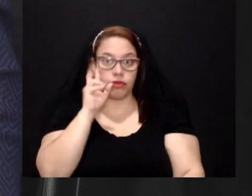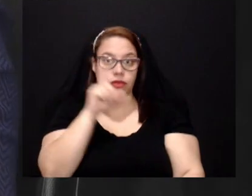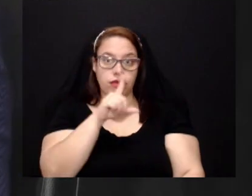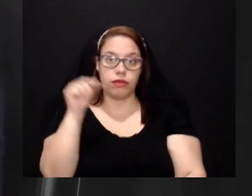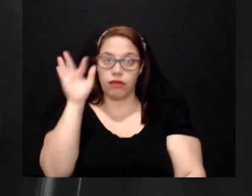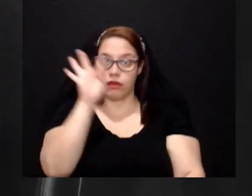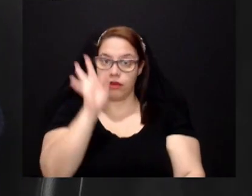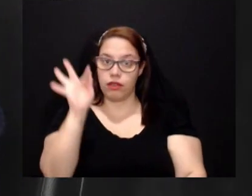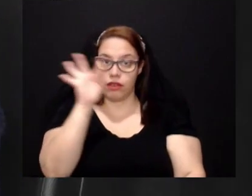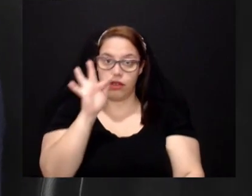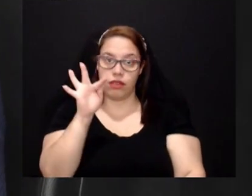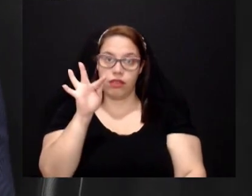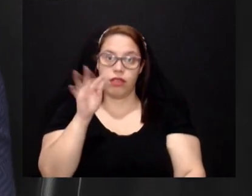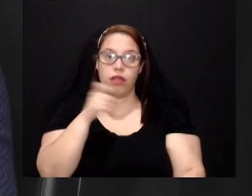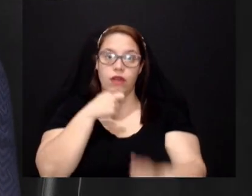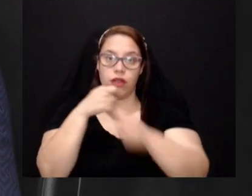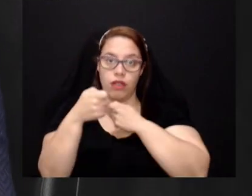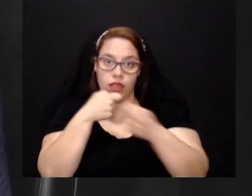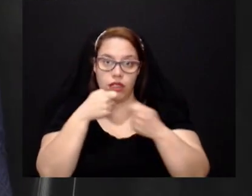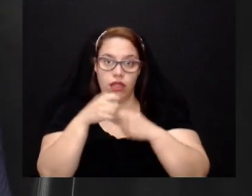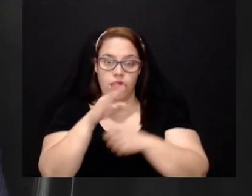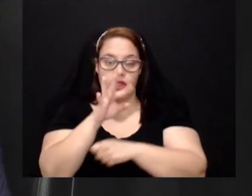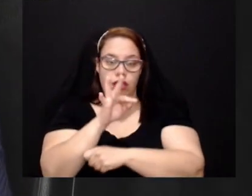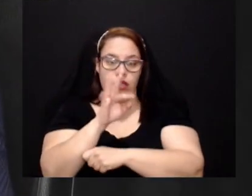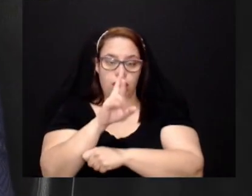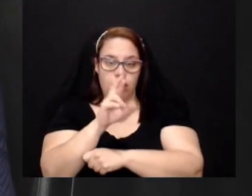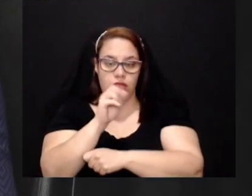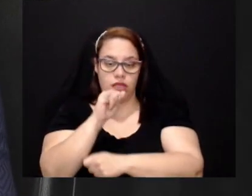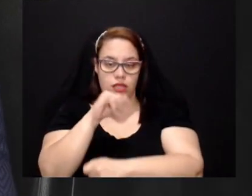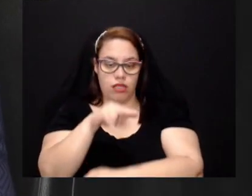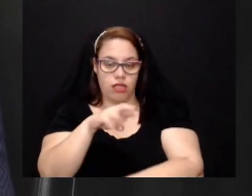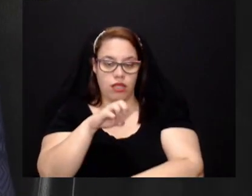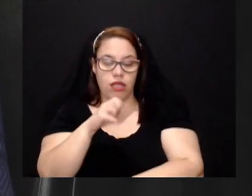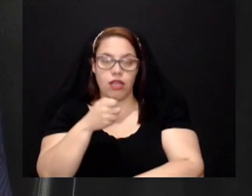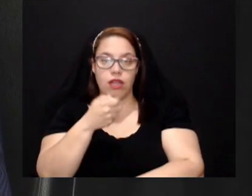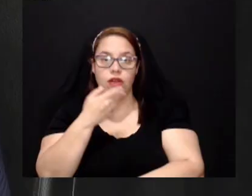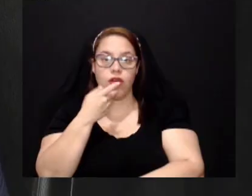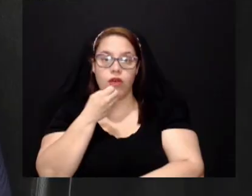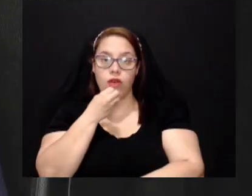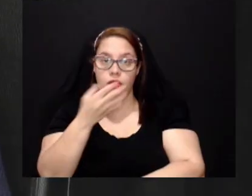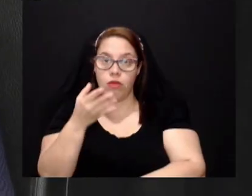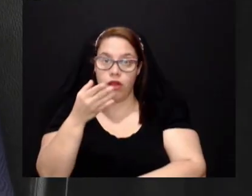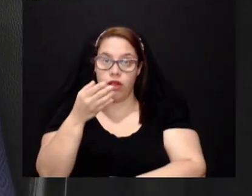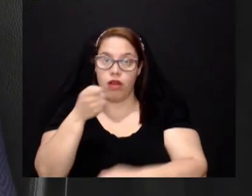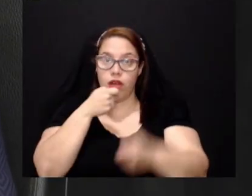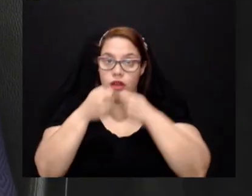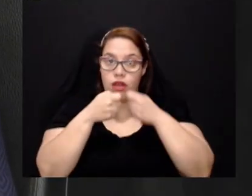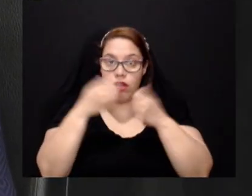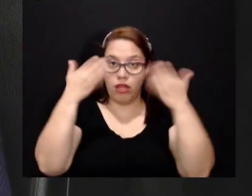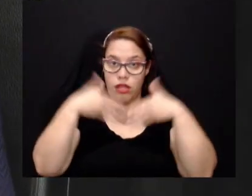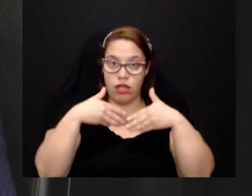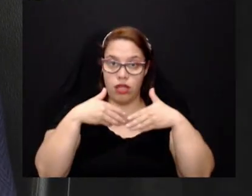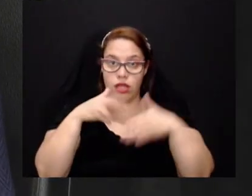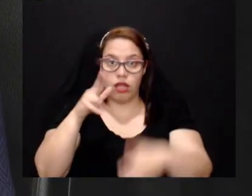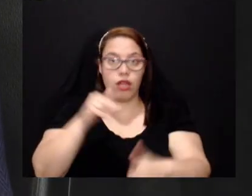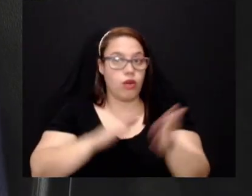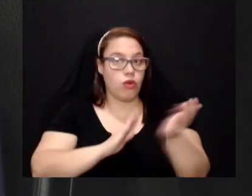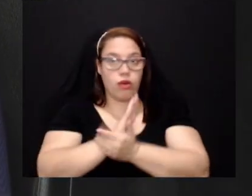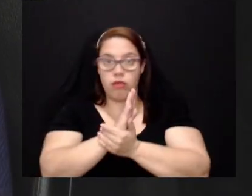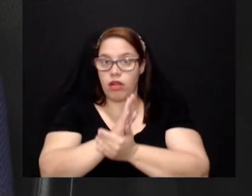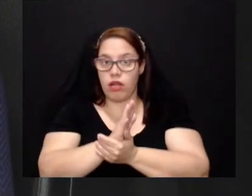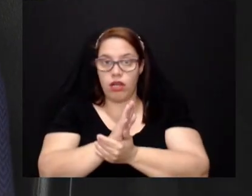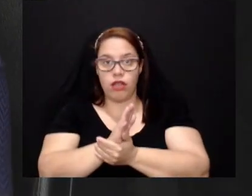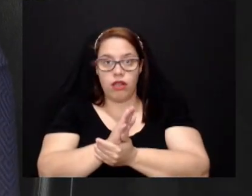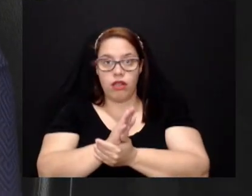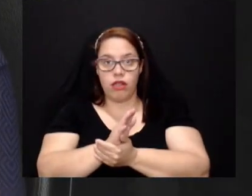muita entrevista de trainee. E eu ia bem na prova escrita. Quando eu ia para a entrevista para dinâmica, eu nunca passava. E eu sempre ficava assim,